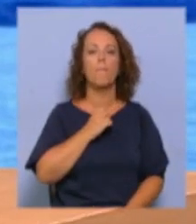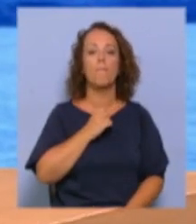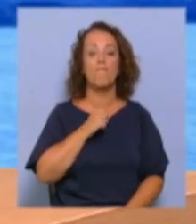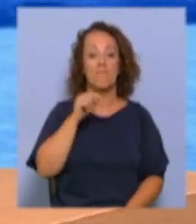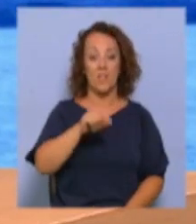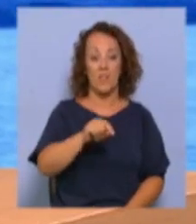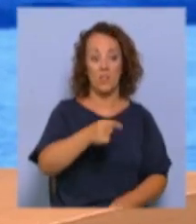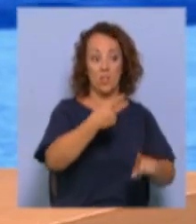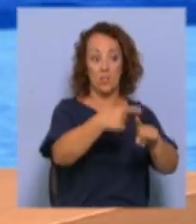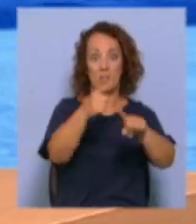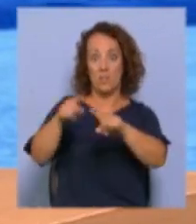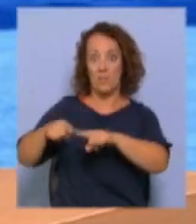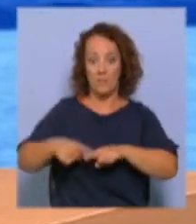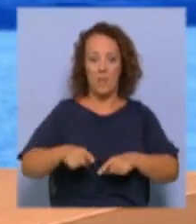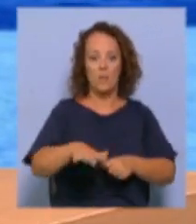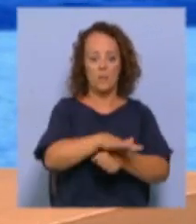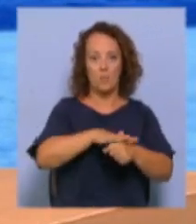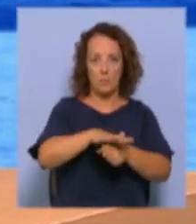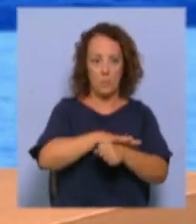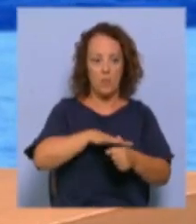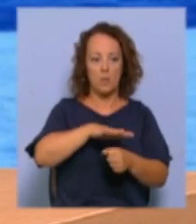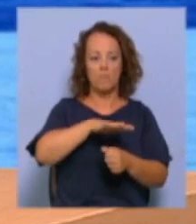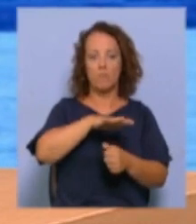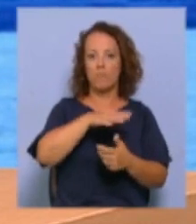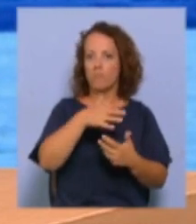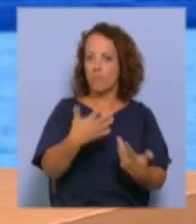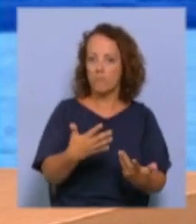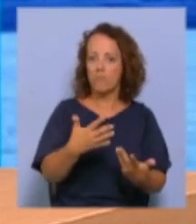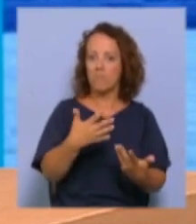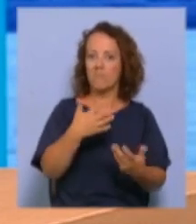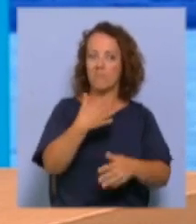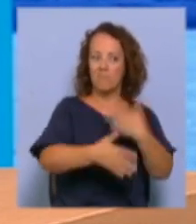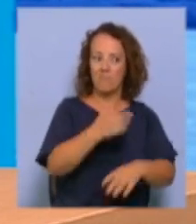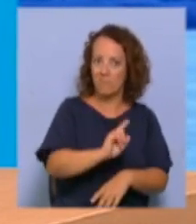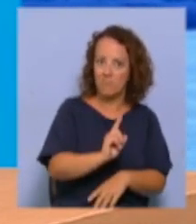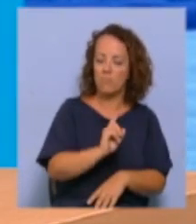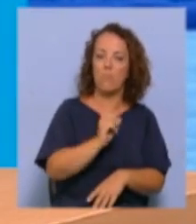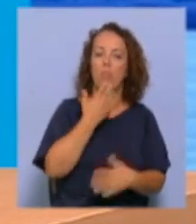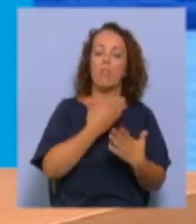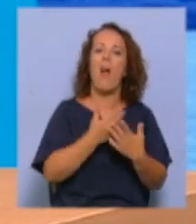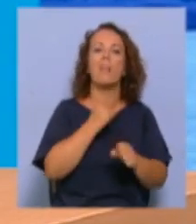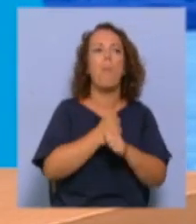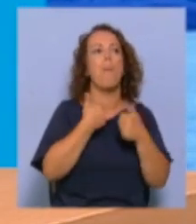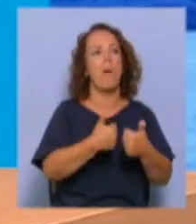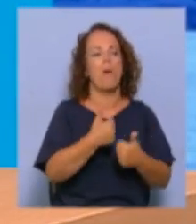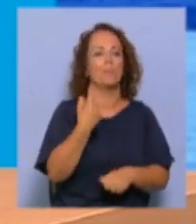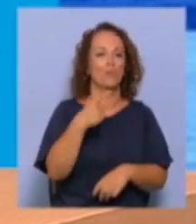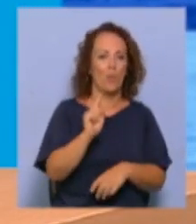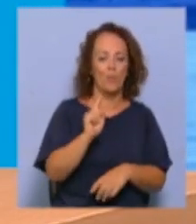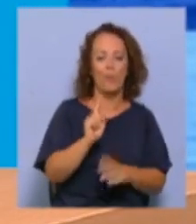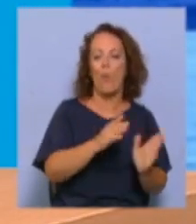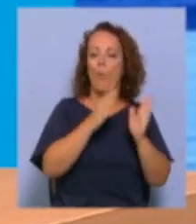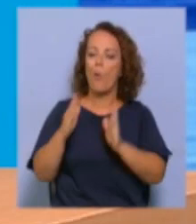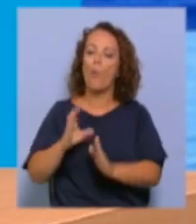pilares a acompanharem-nos, nem vamos fazer o trabalho de jeito, nem vamos inspirar a natural confiança àqueles que têm